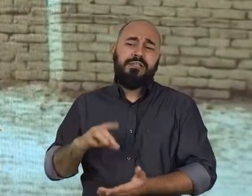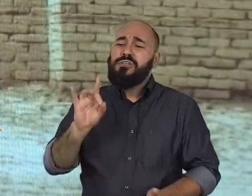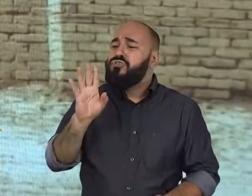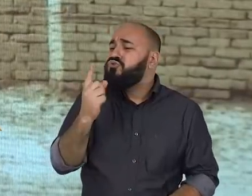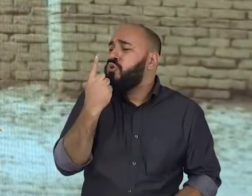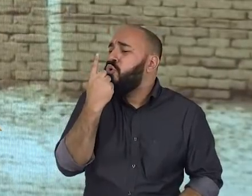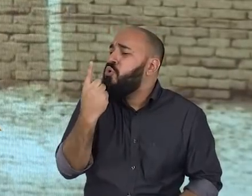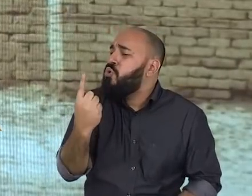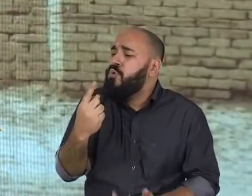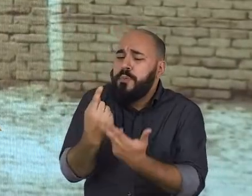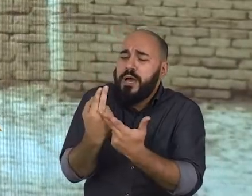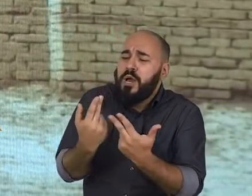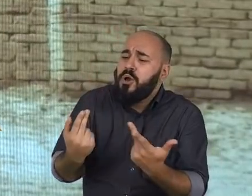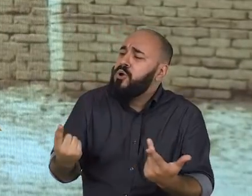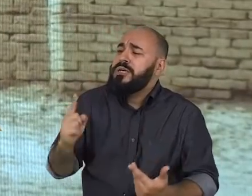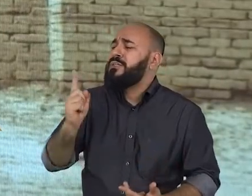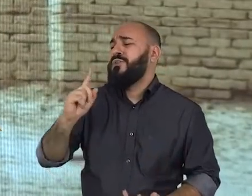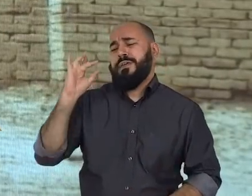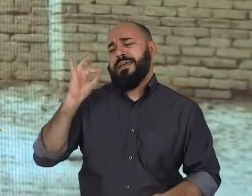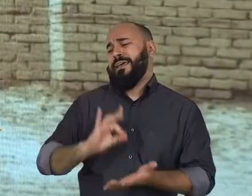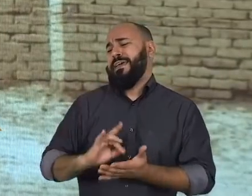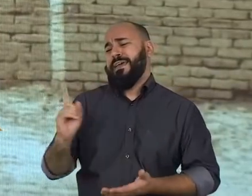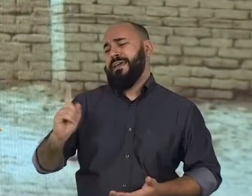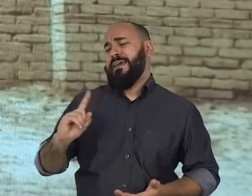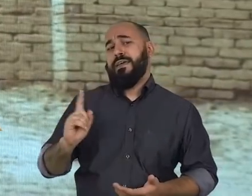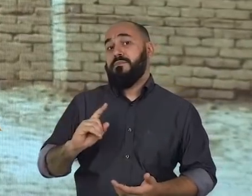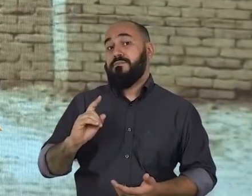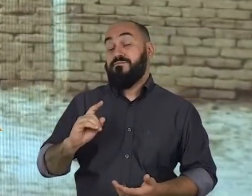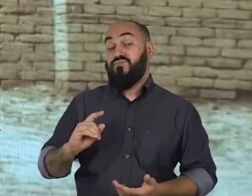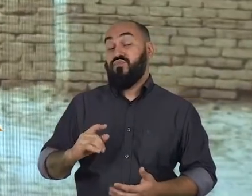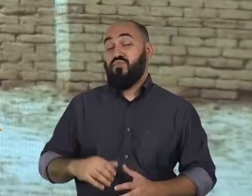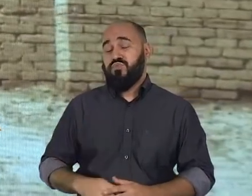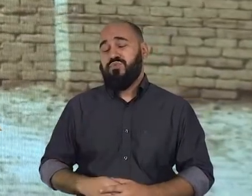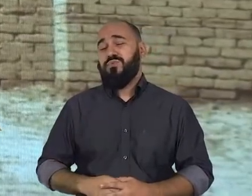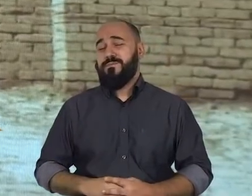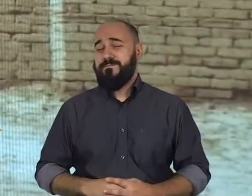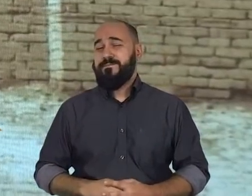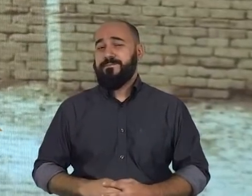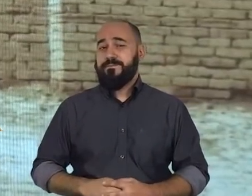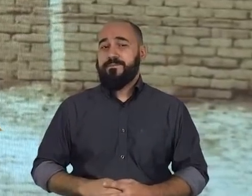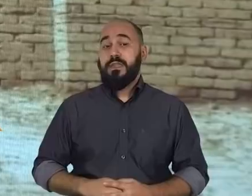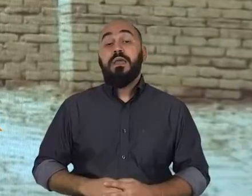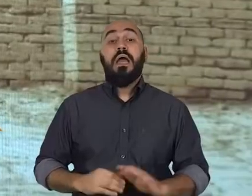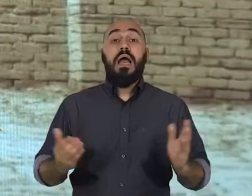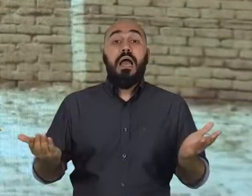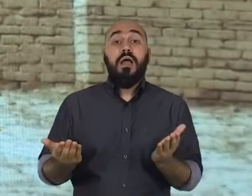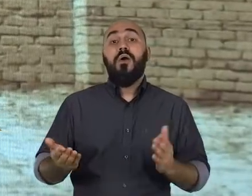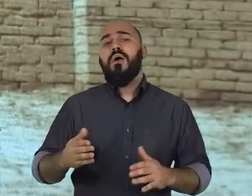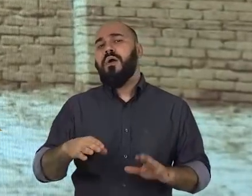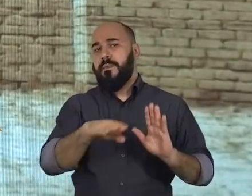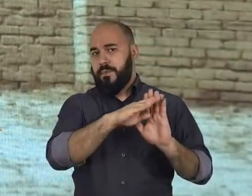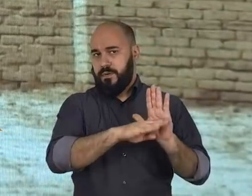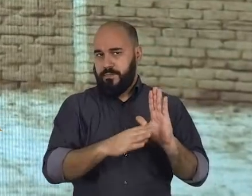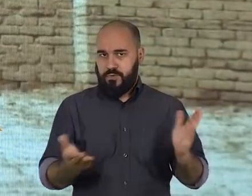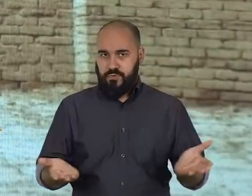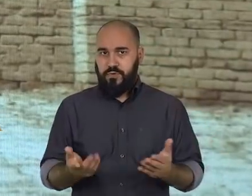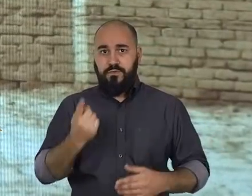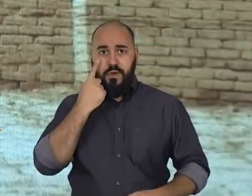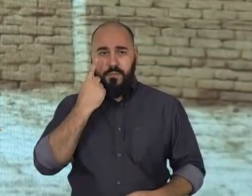o relato continua sendo usado por muita gente hoje em dia. No programa de hoje, nós vamos avaliar algumas